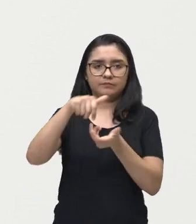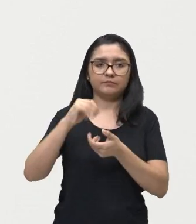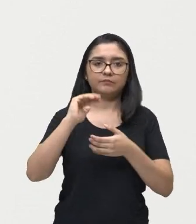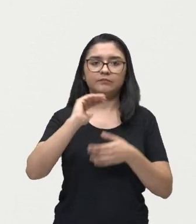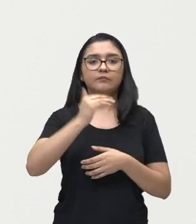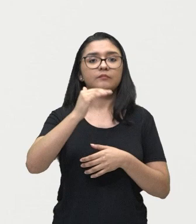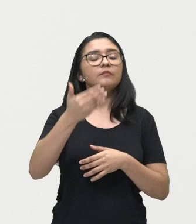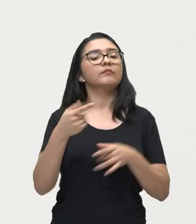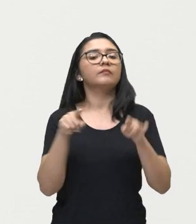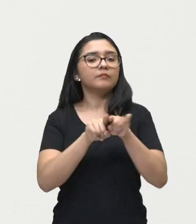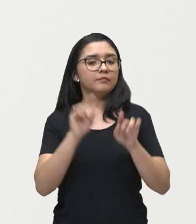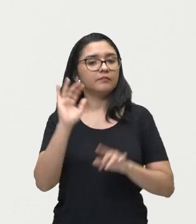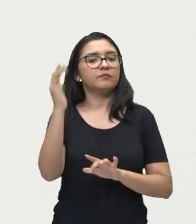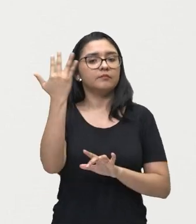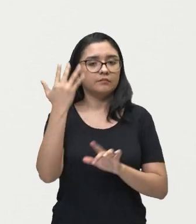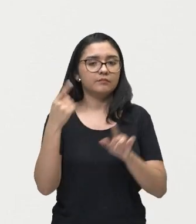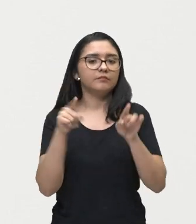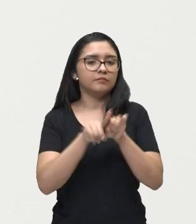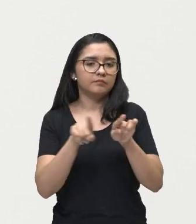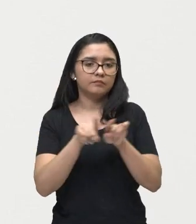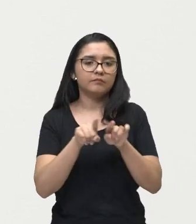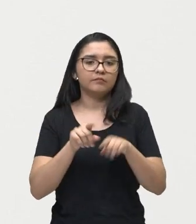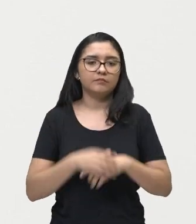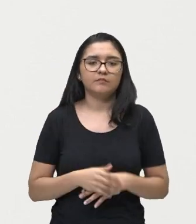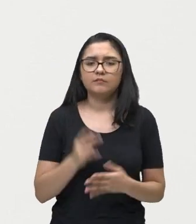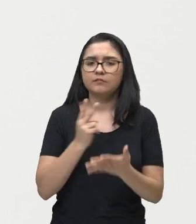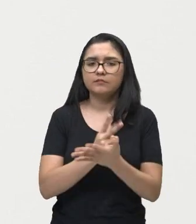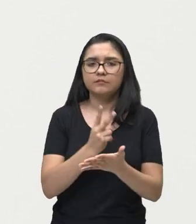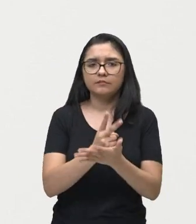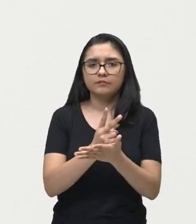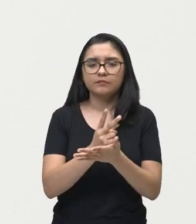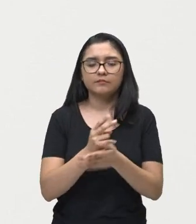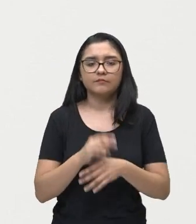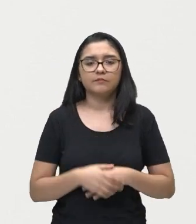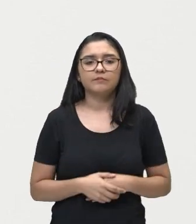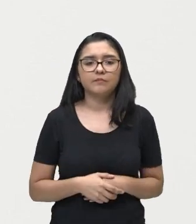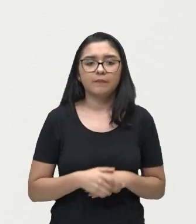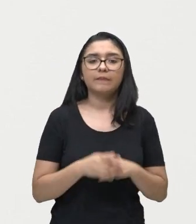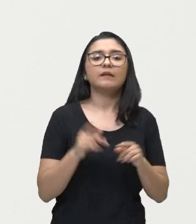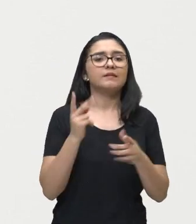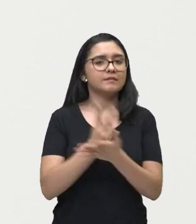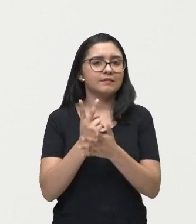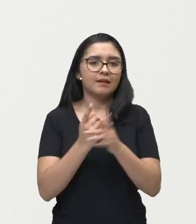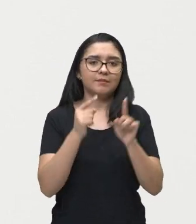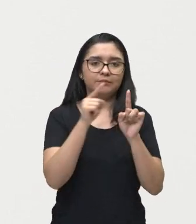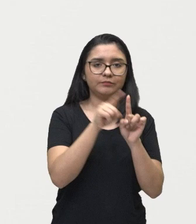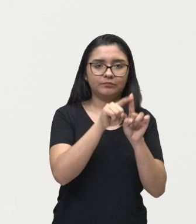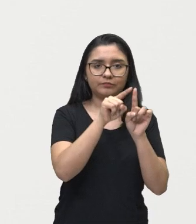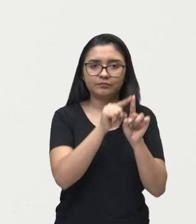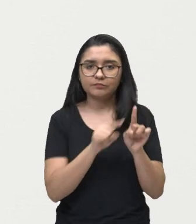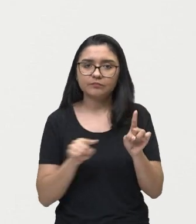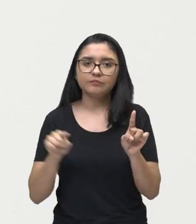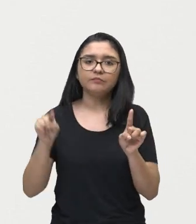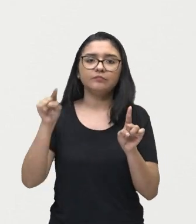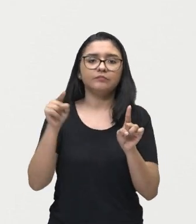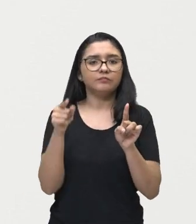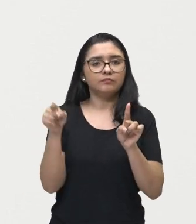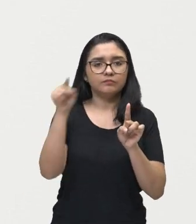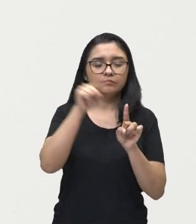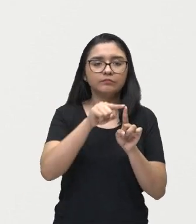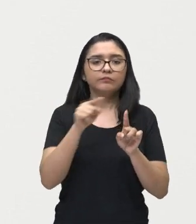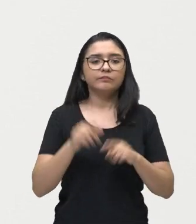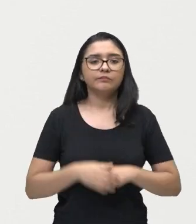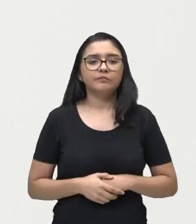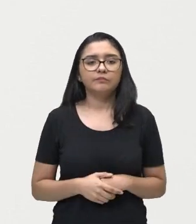correntes de convecção. Sempre um sobe e o outro desce.